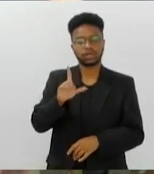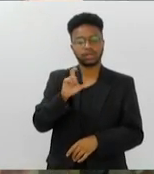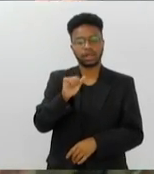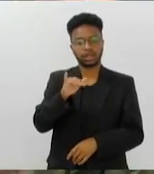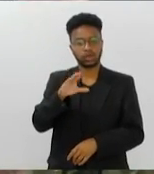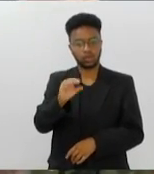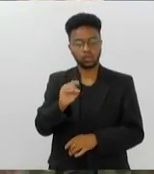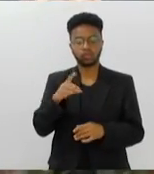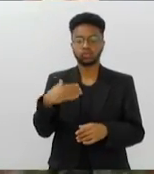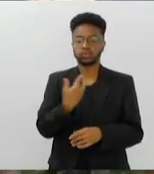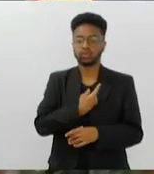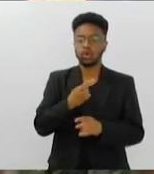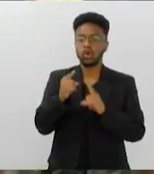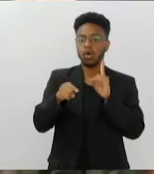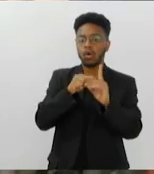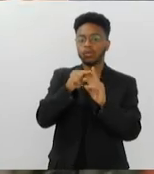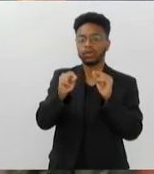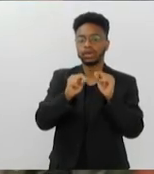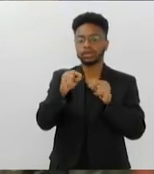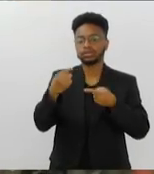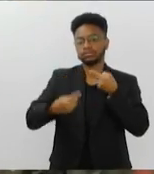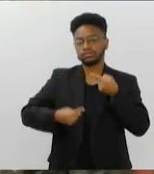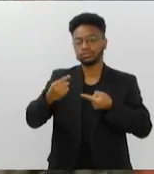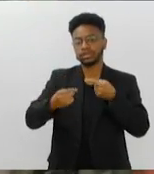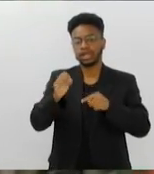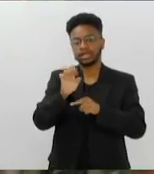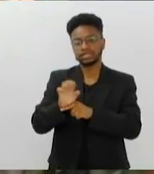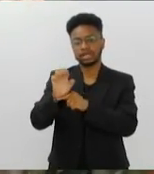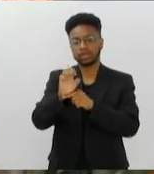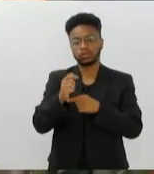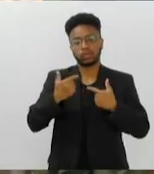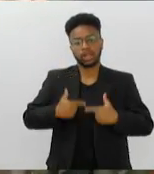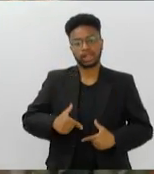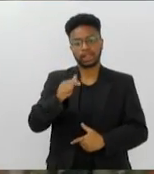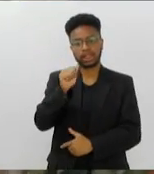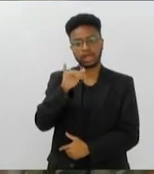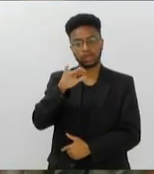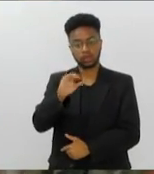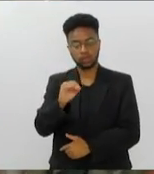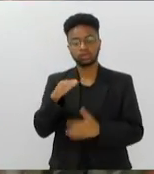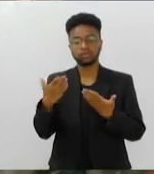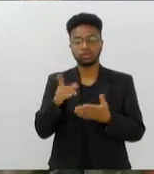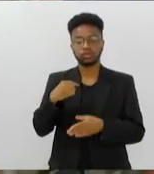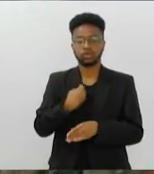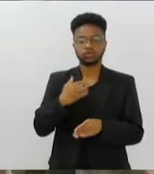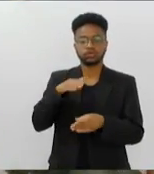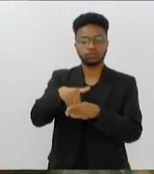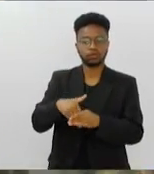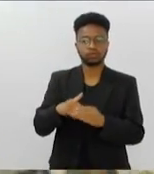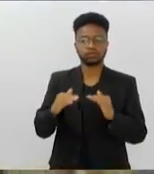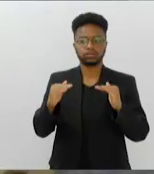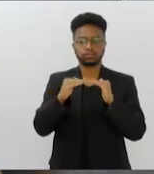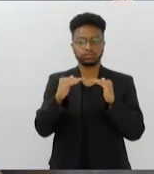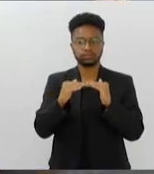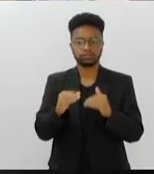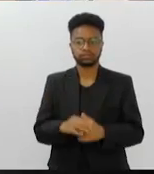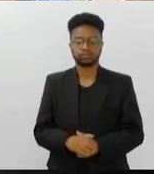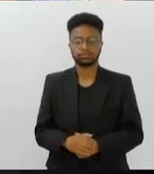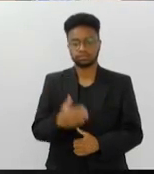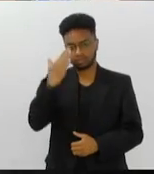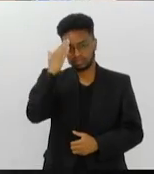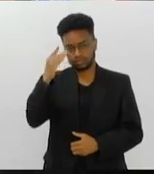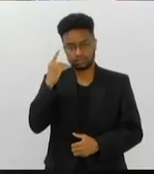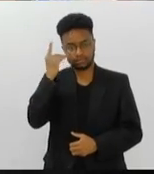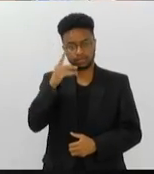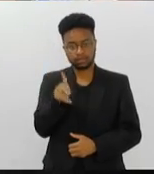é fazer a discussão em torno do Estado laico e a nossa emenda, nosso voto da bancada do PSOL é favorável. Muito obrigado,